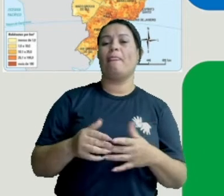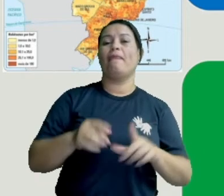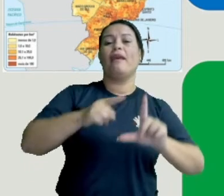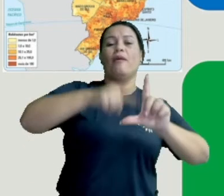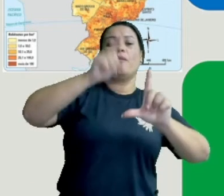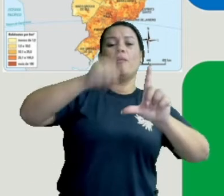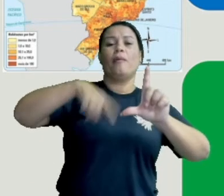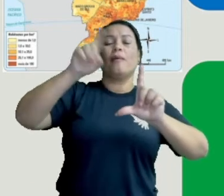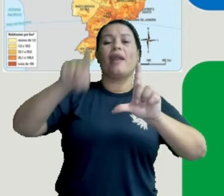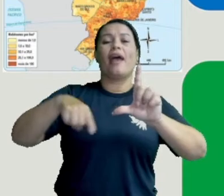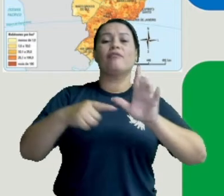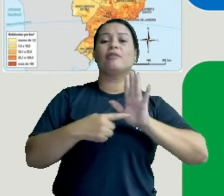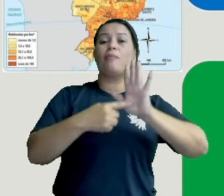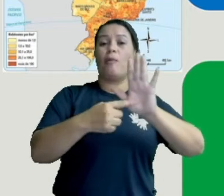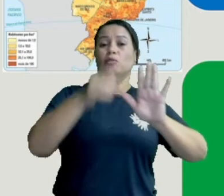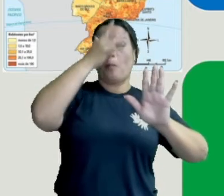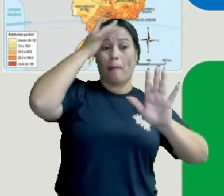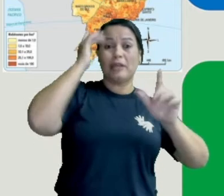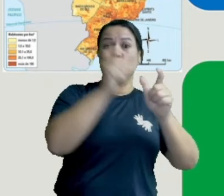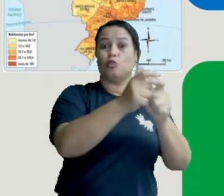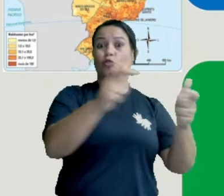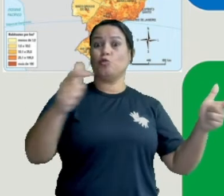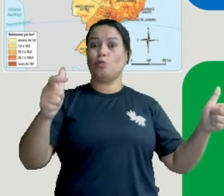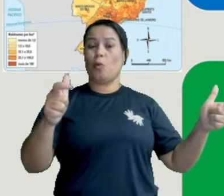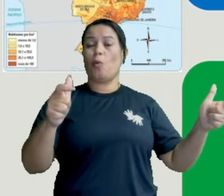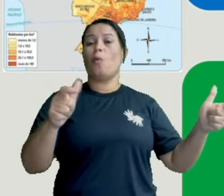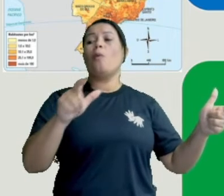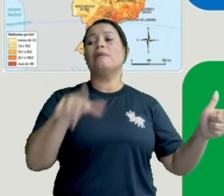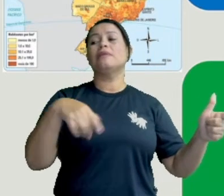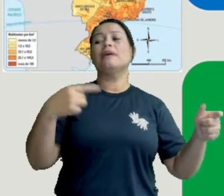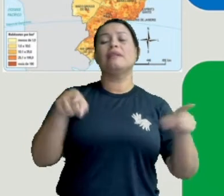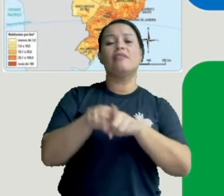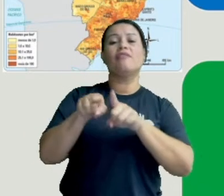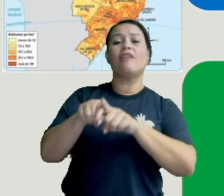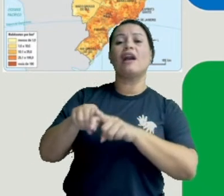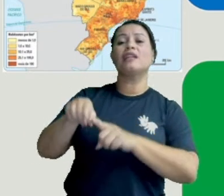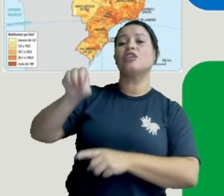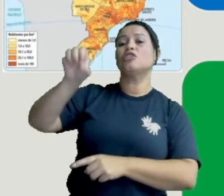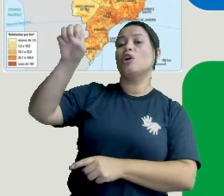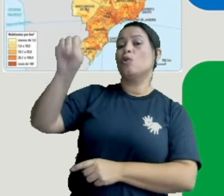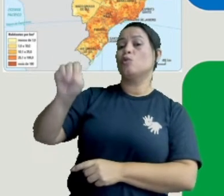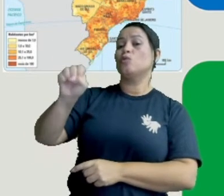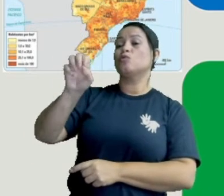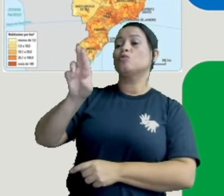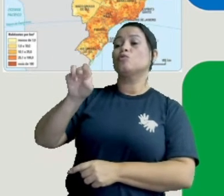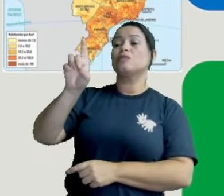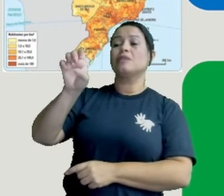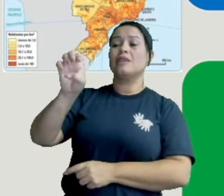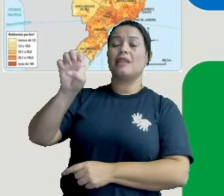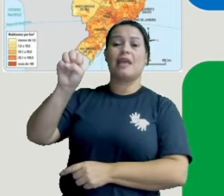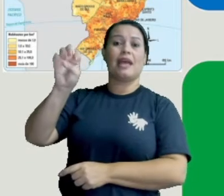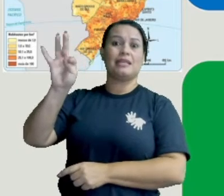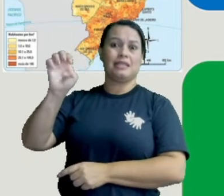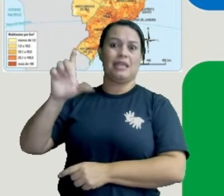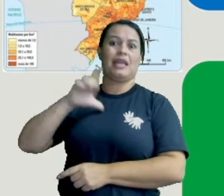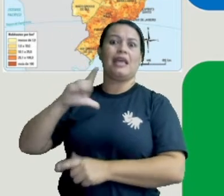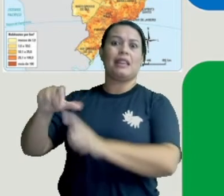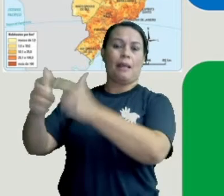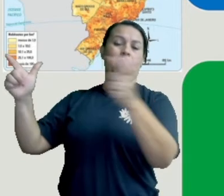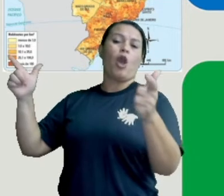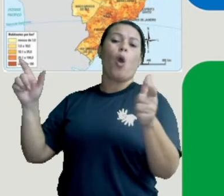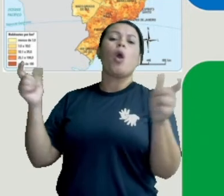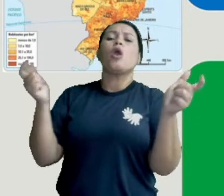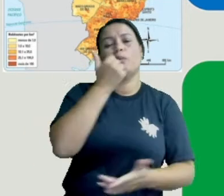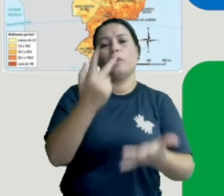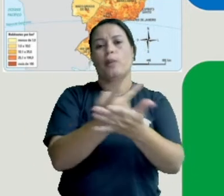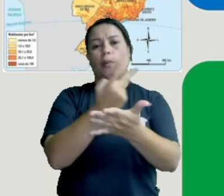trata da densidade demográfica é esse aqui. E, de fato, a região sudeste é aquele que apresenta a maior densidade demográfica. A menor densidade demográfica é na região